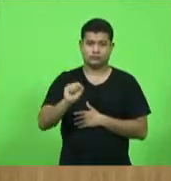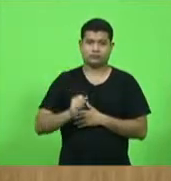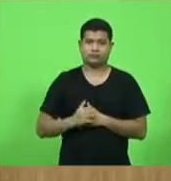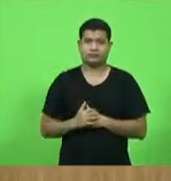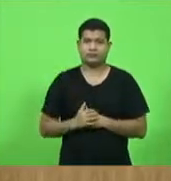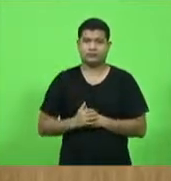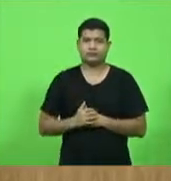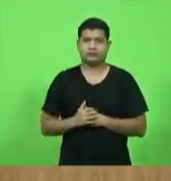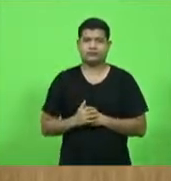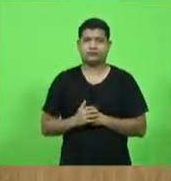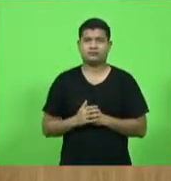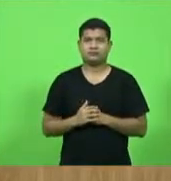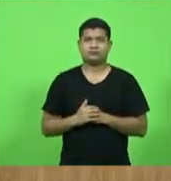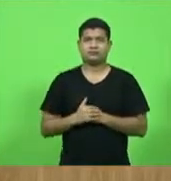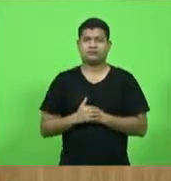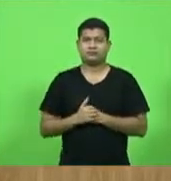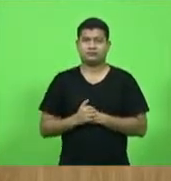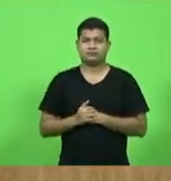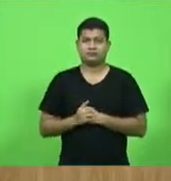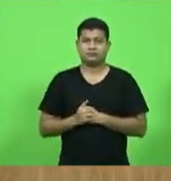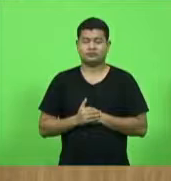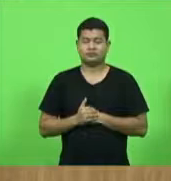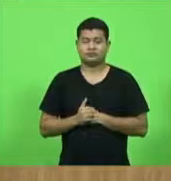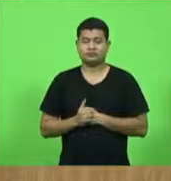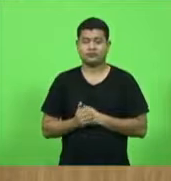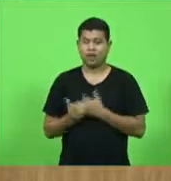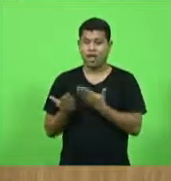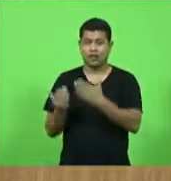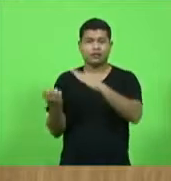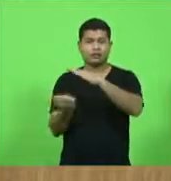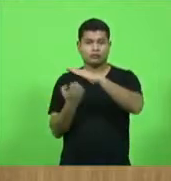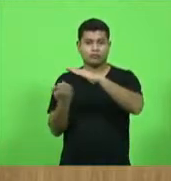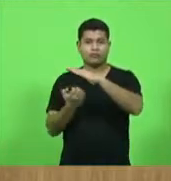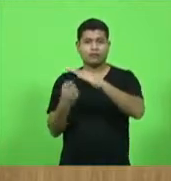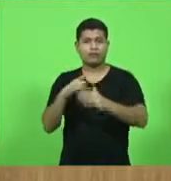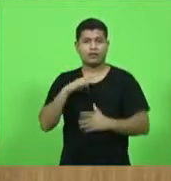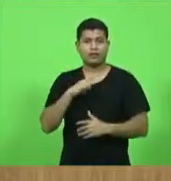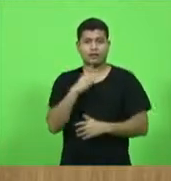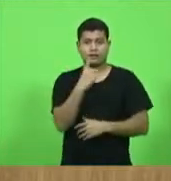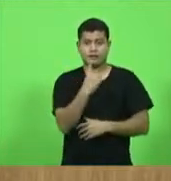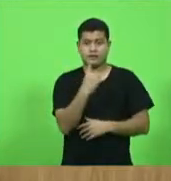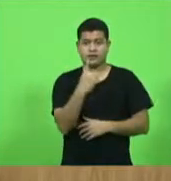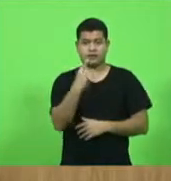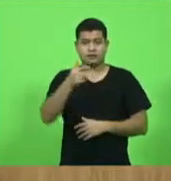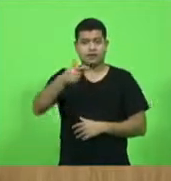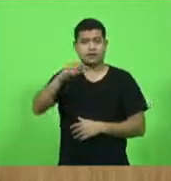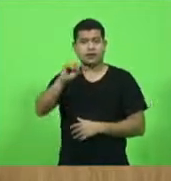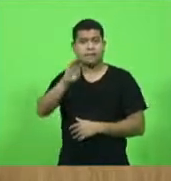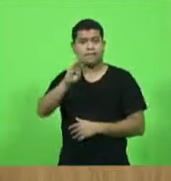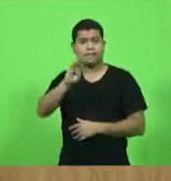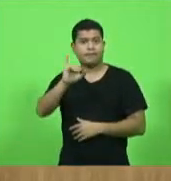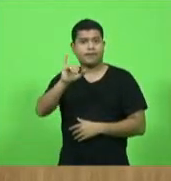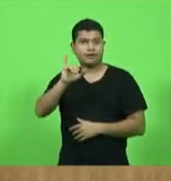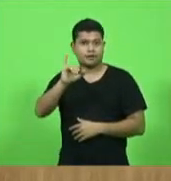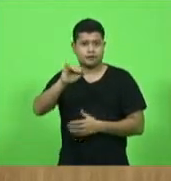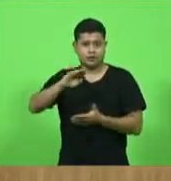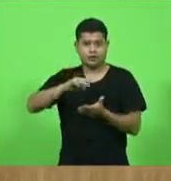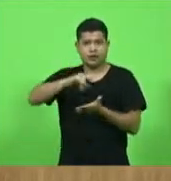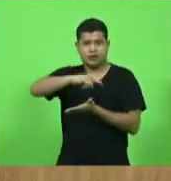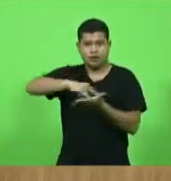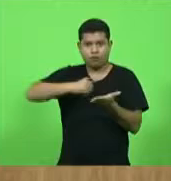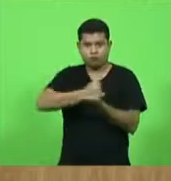Bruno Souza? Isso, isso. Na verdade, essa empresa ela tem 170 milhões de reais em contratos com o governo